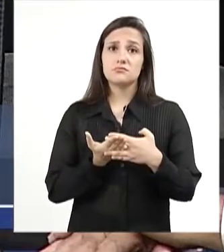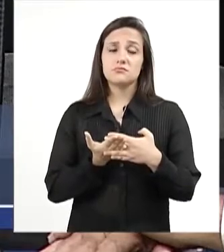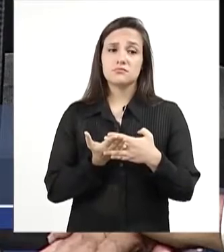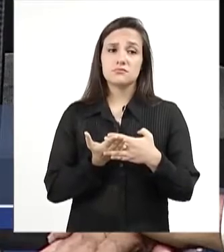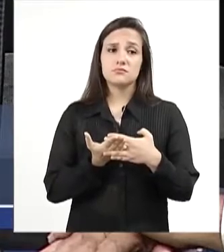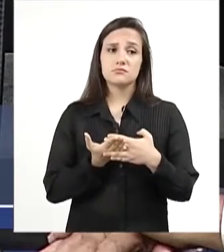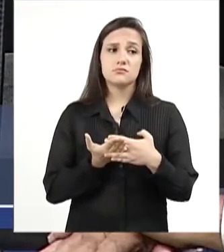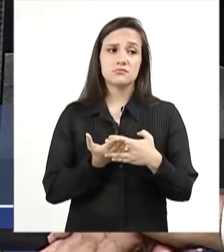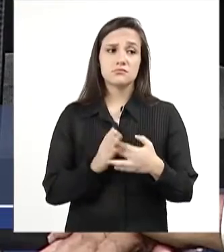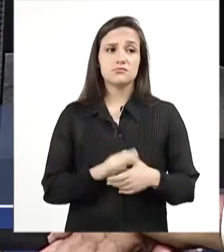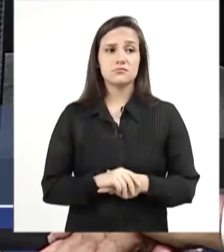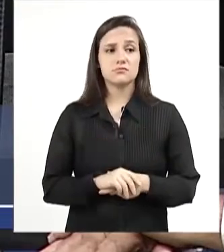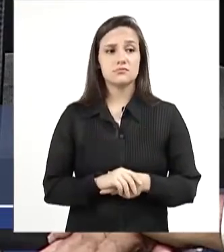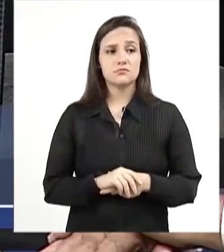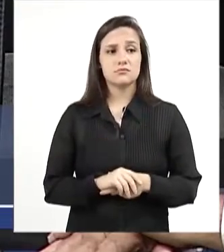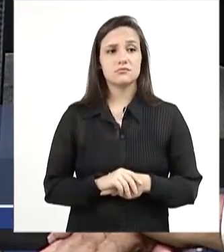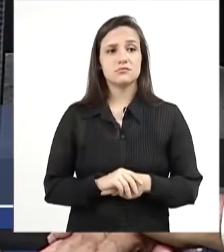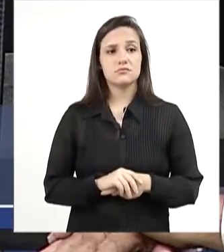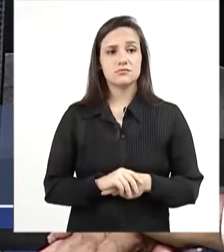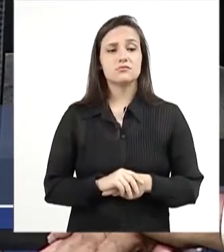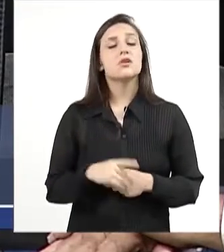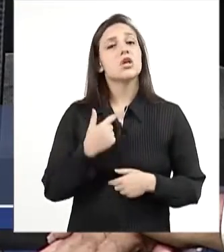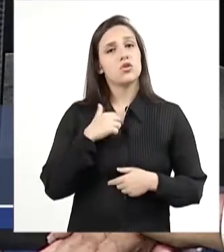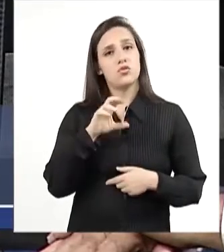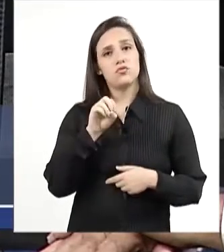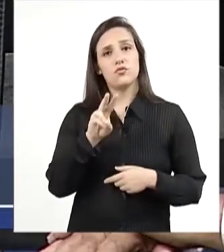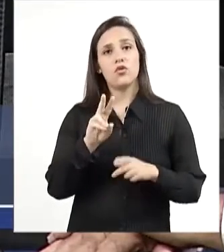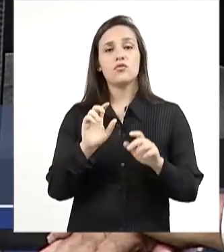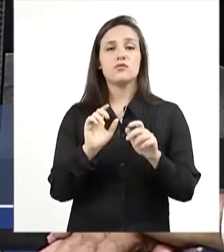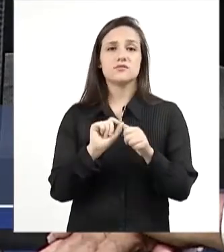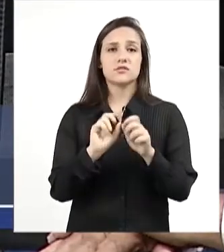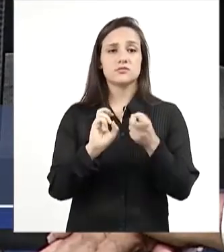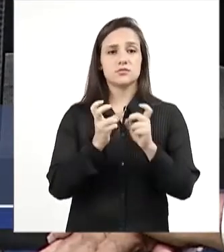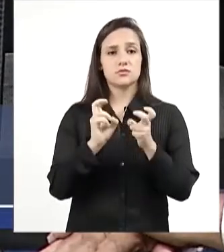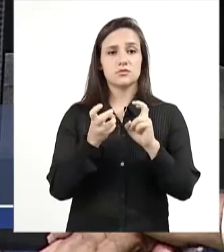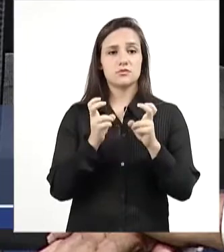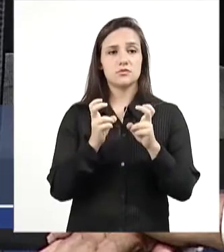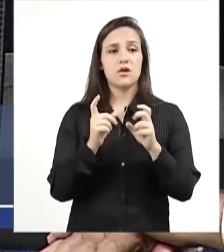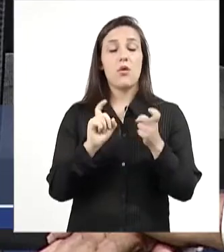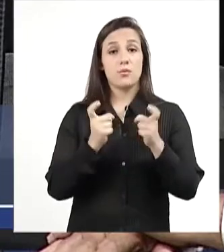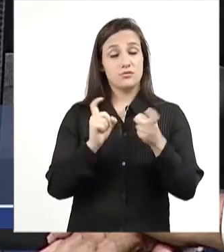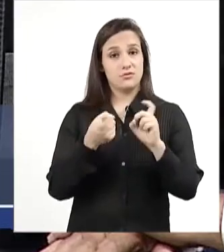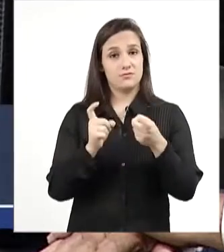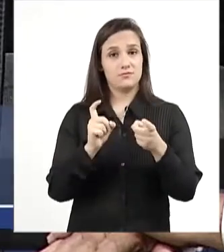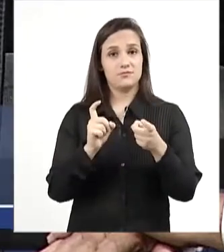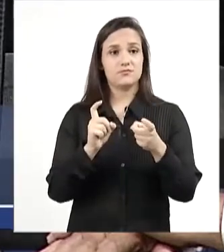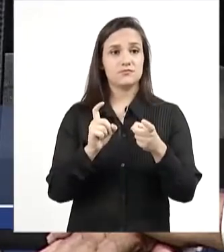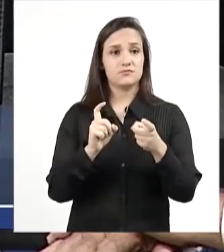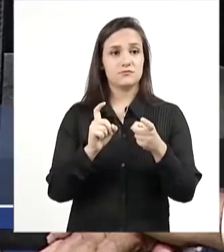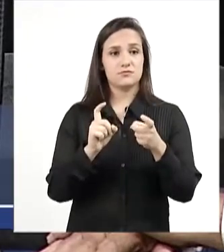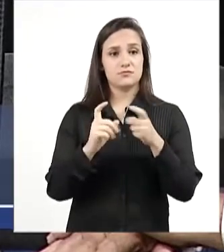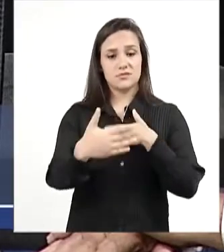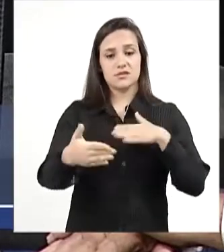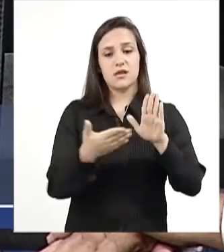Então, gostaria de solicitar aos senhores deputados que fizessem uma reunião na sala do fundo.